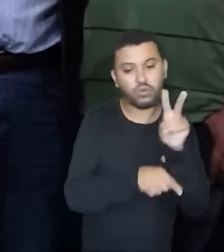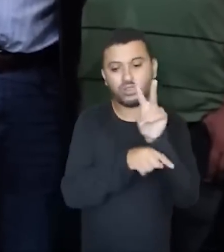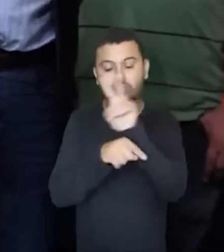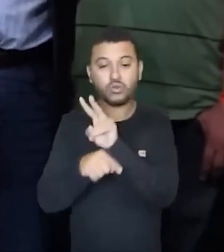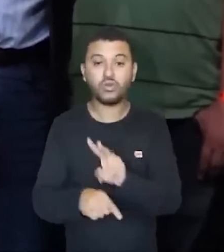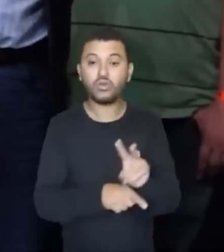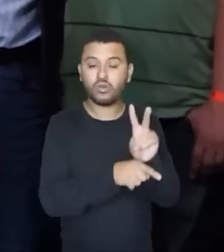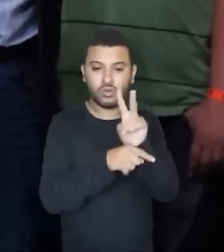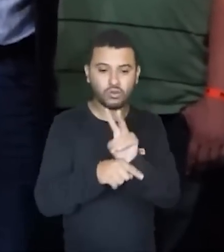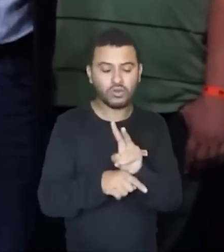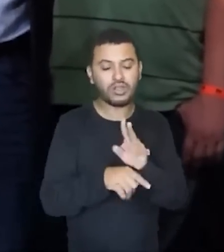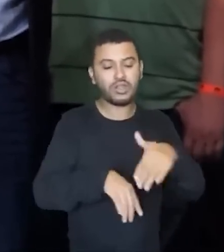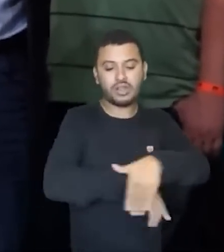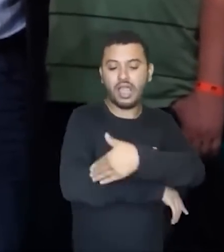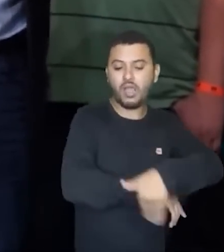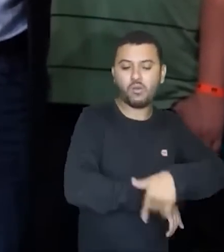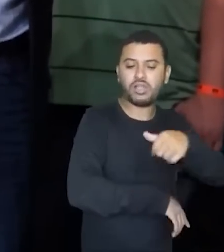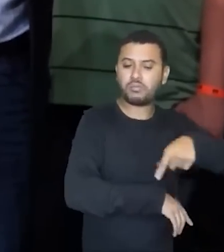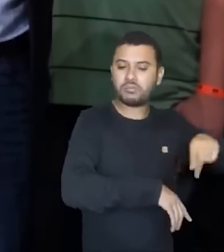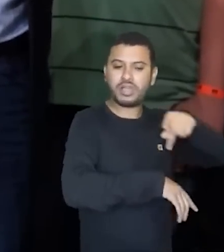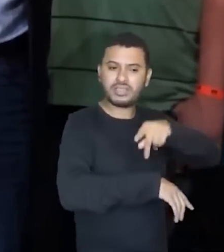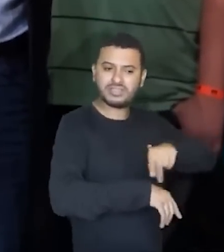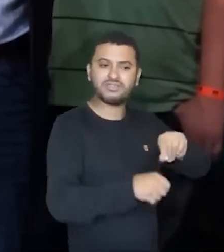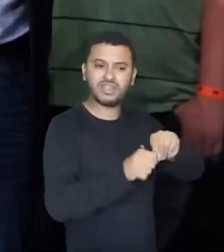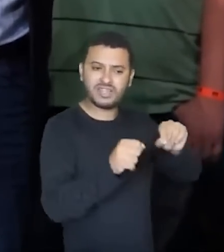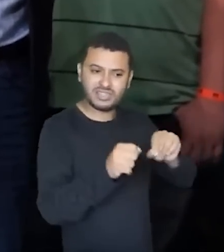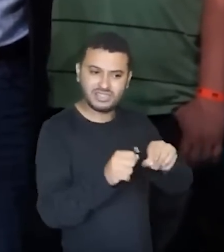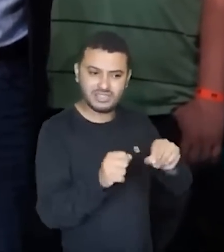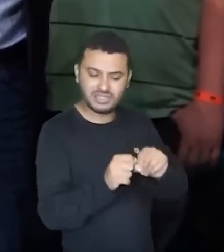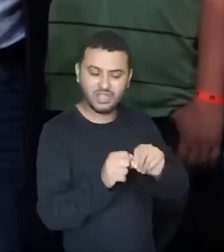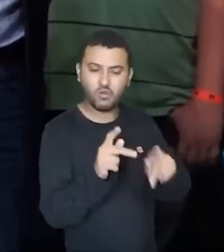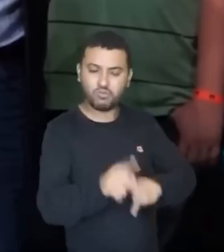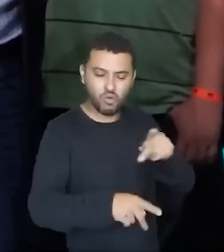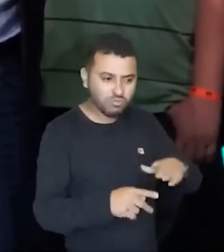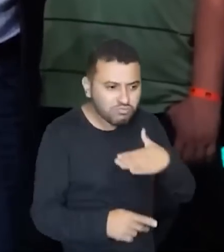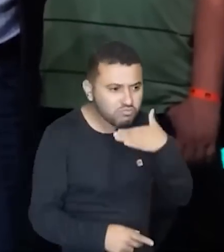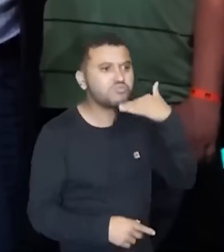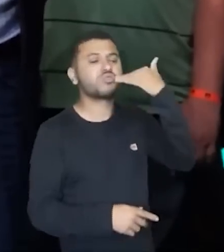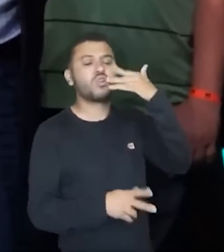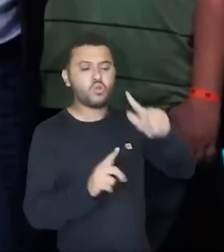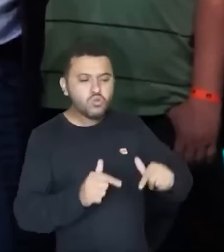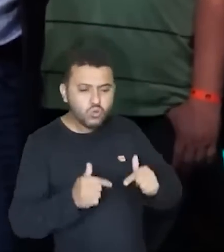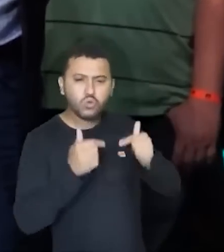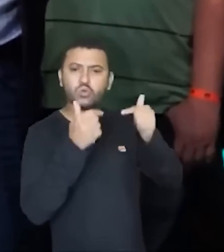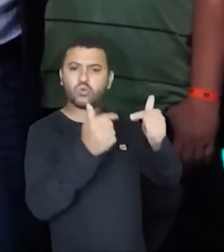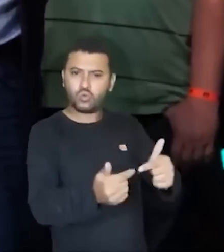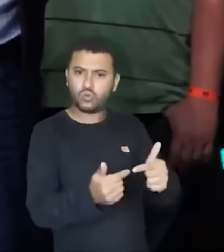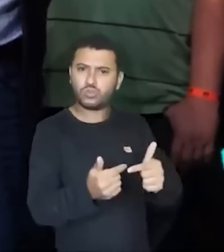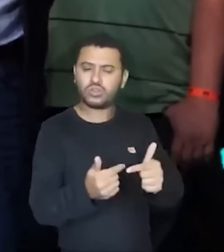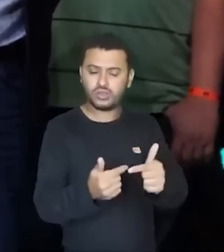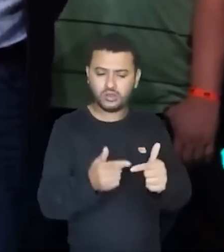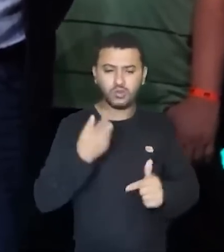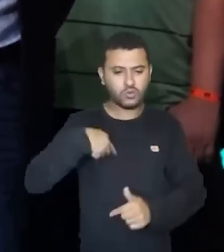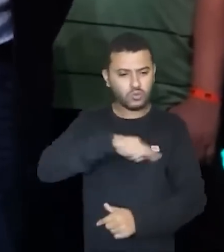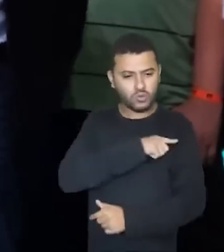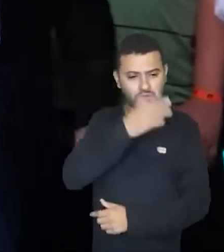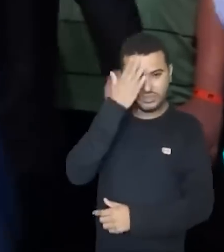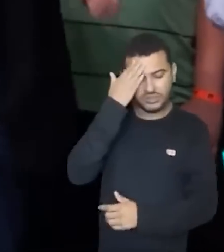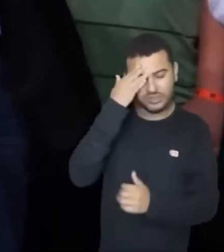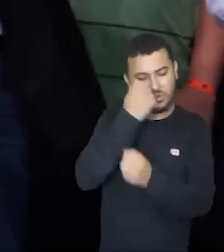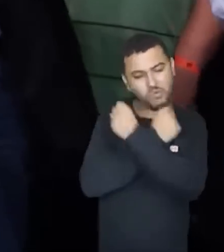na rua desse país, fazendo o povo levantar a cabeça e lutar por aquilo que tem direito. Um abraço,